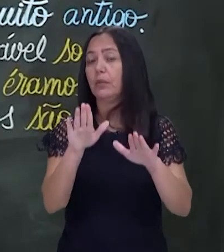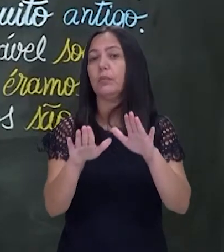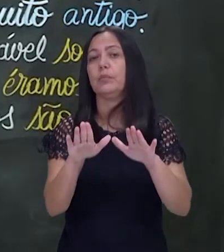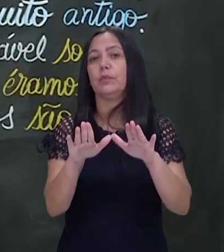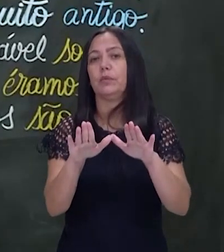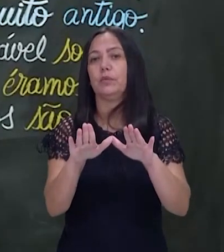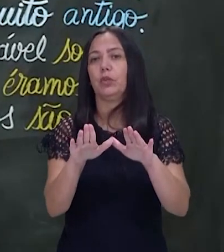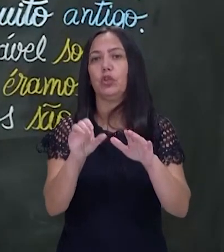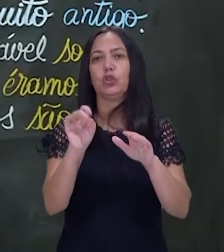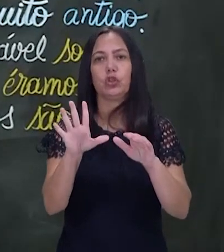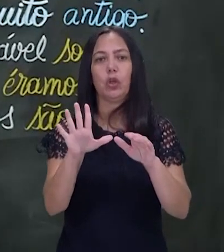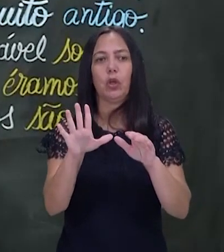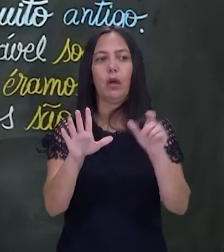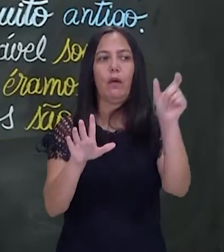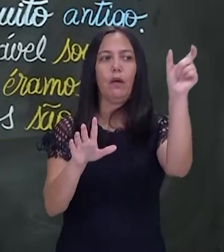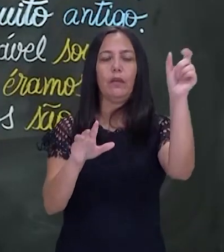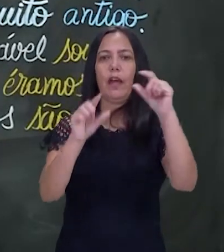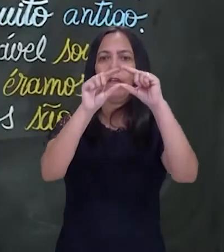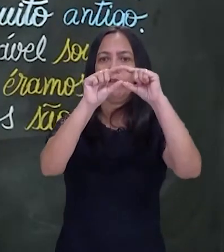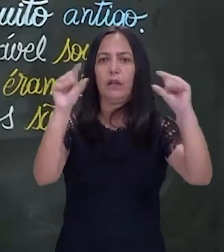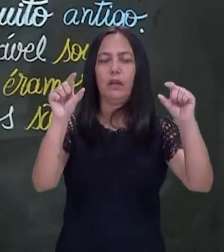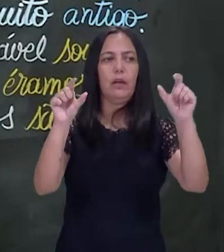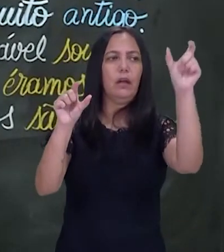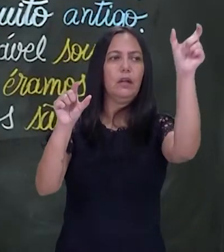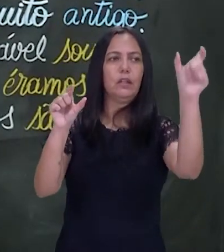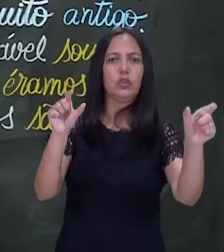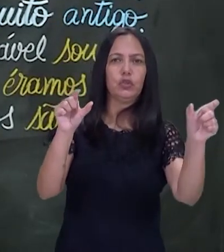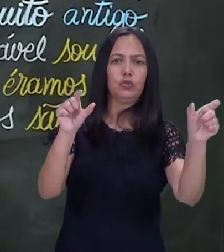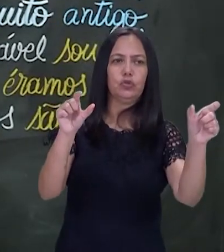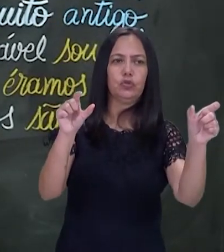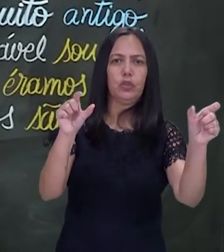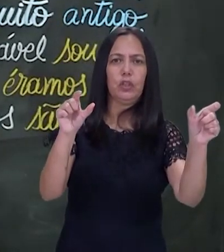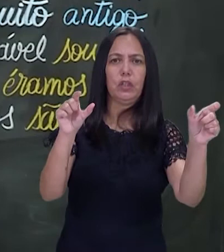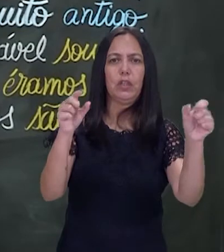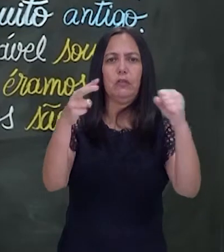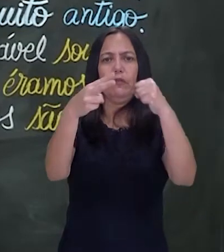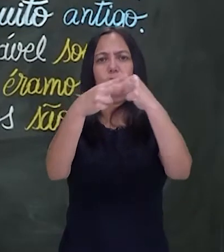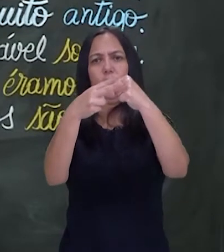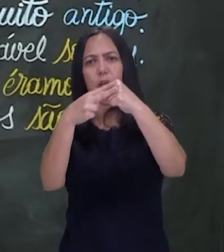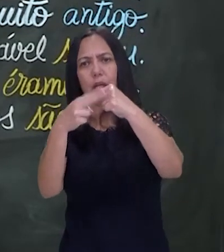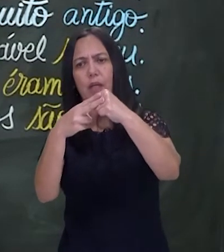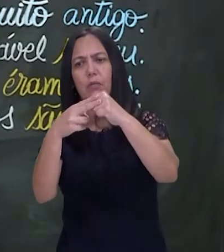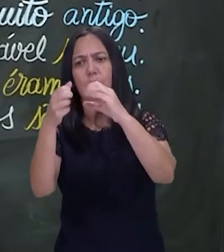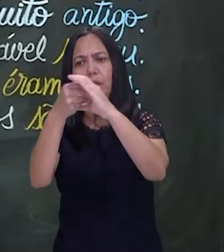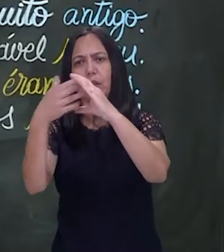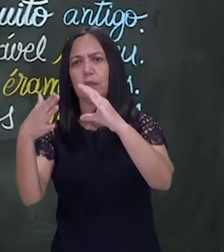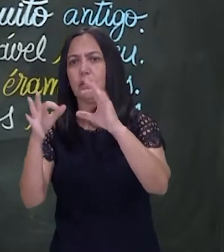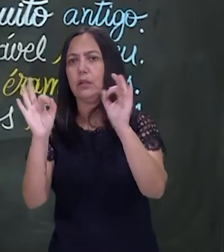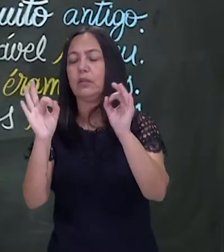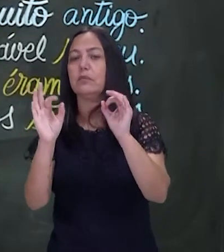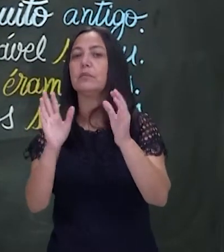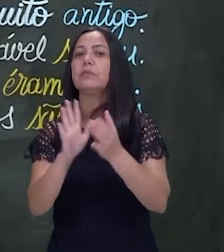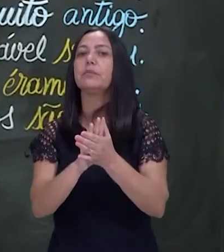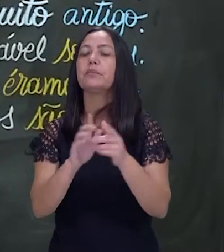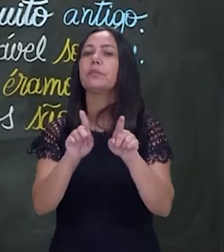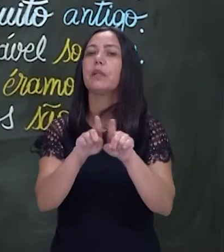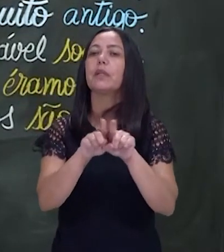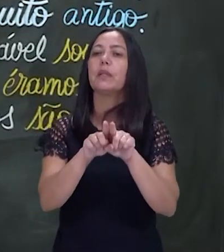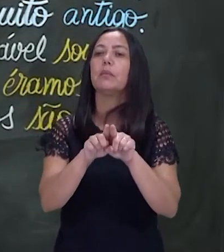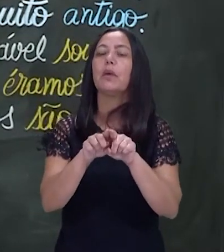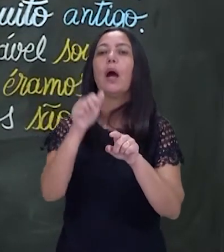Então, não decore sempre a posição. Pode haver uma inversão. Tente identificar a função. Aqui eu tenho um outro exemplo. As candidatas